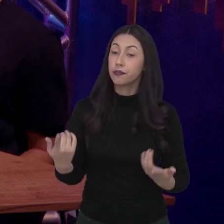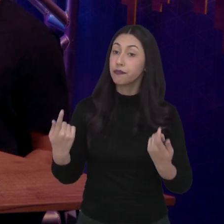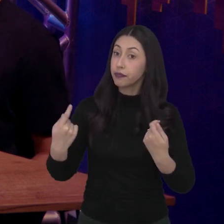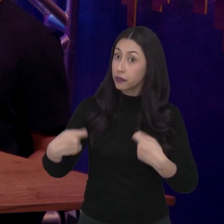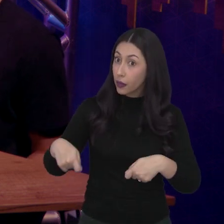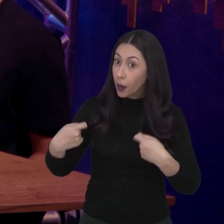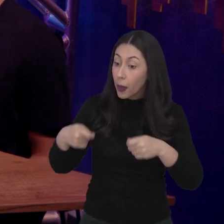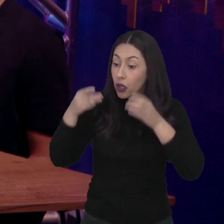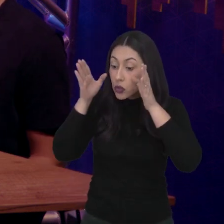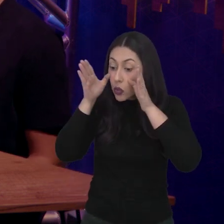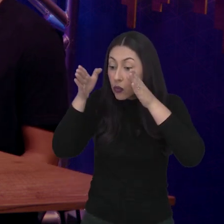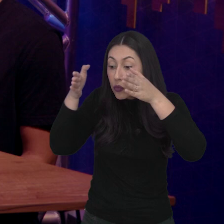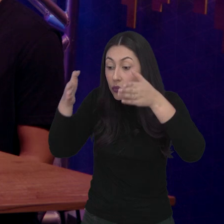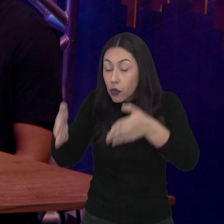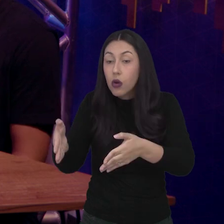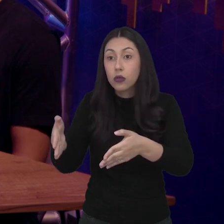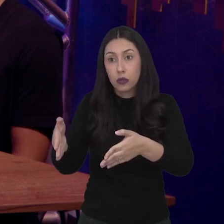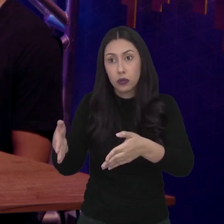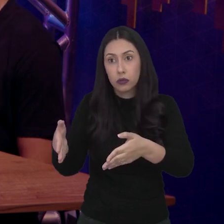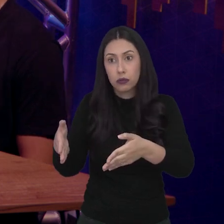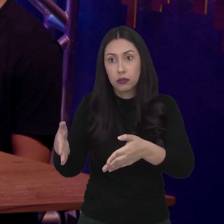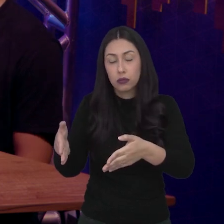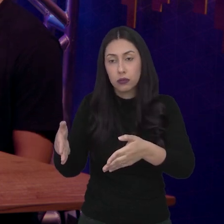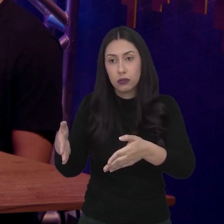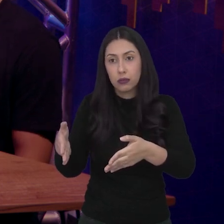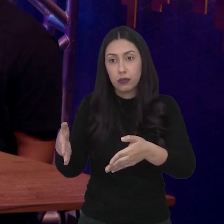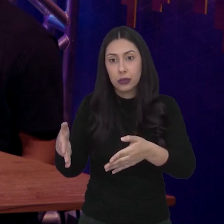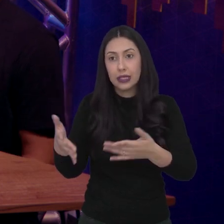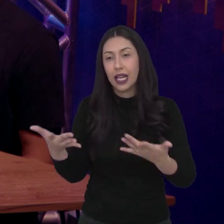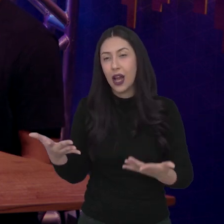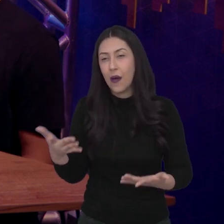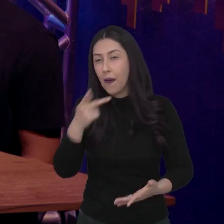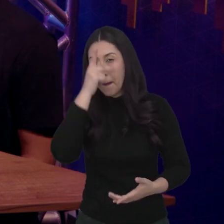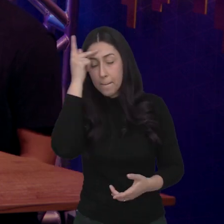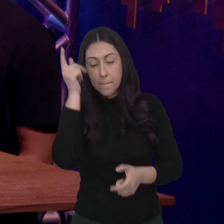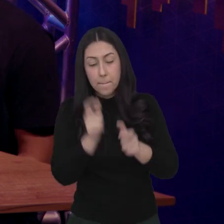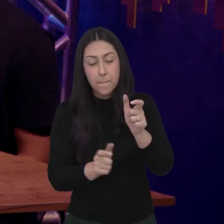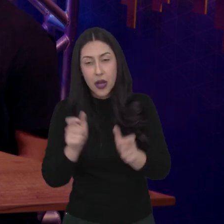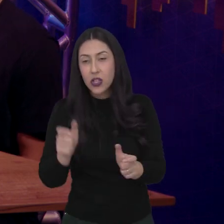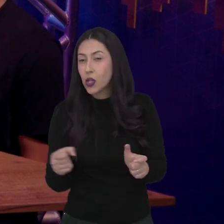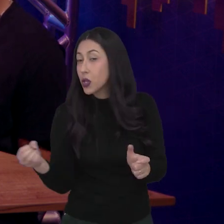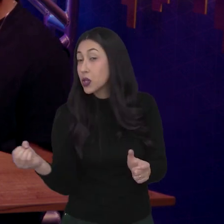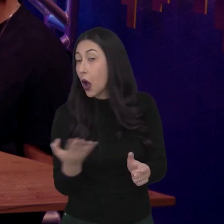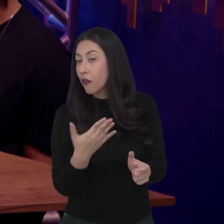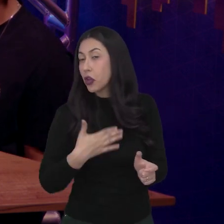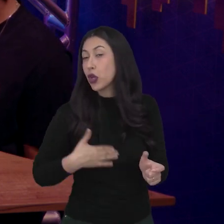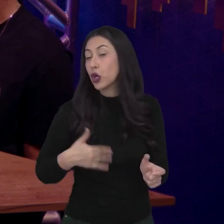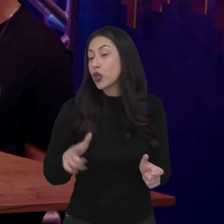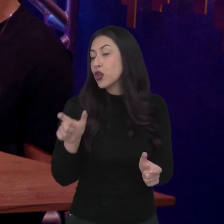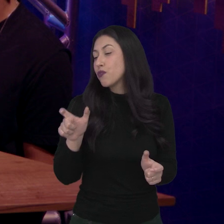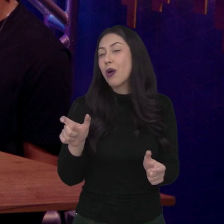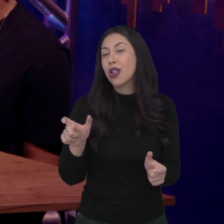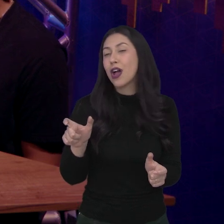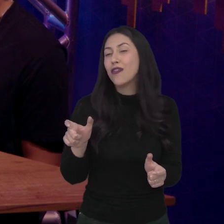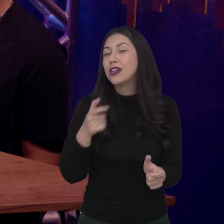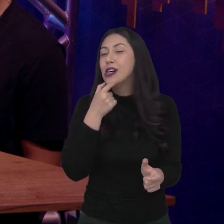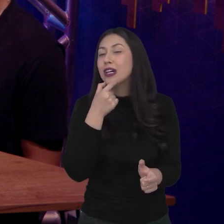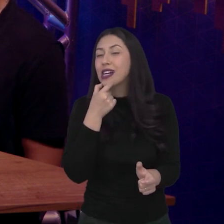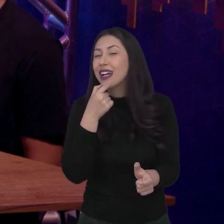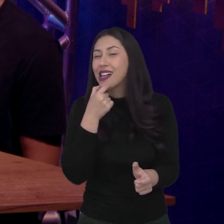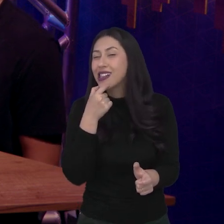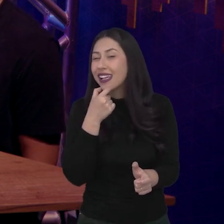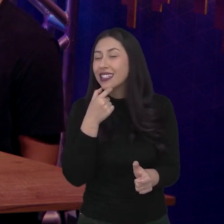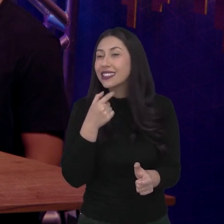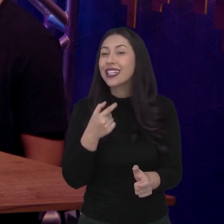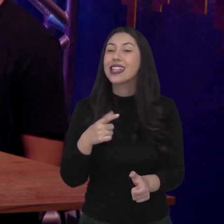você precisa de uma concentração para fazer isso. O pessoal moderno aí que gosta de usar as palavras em inglês para